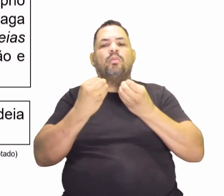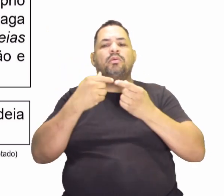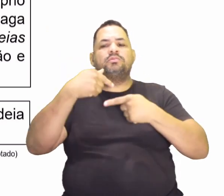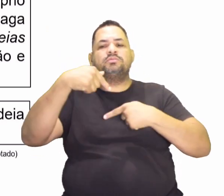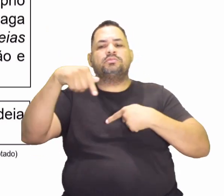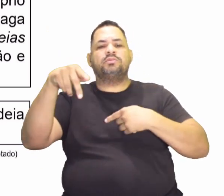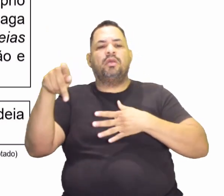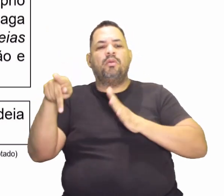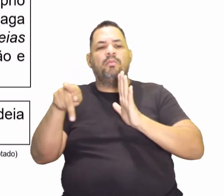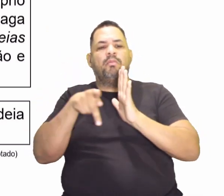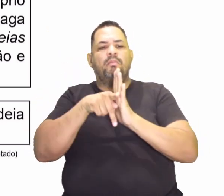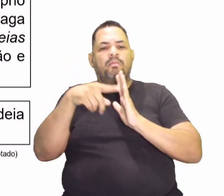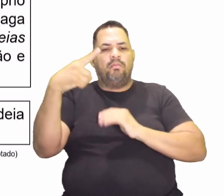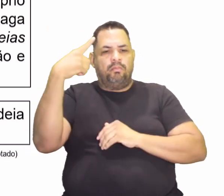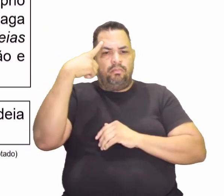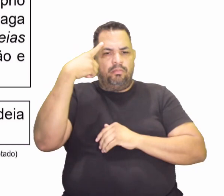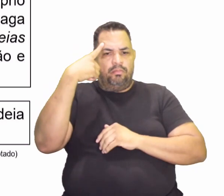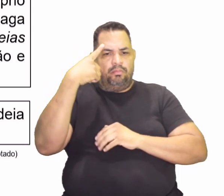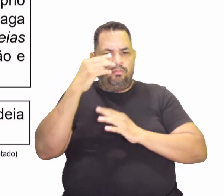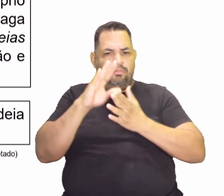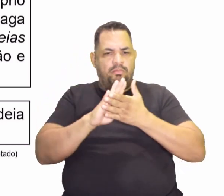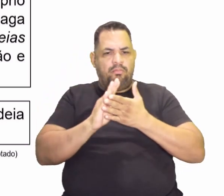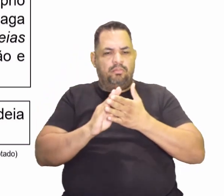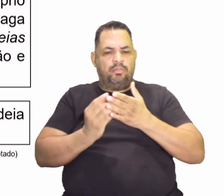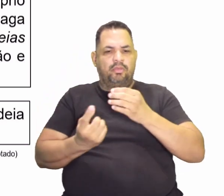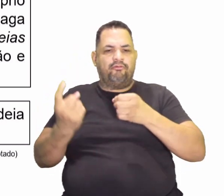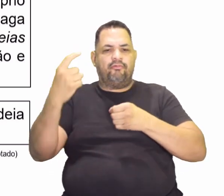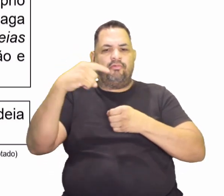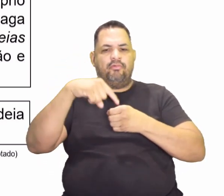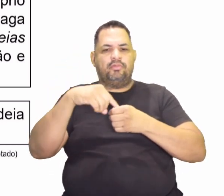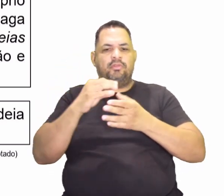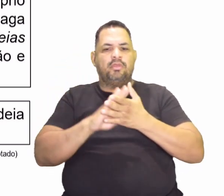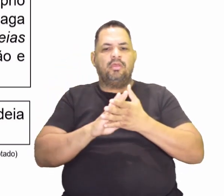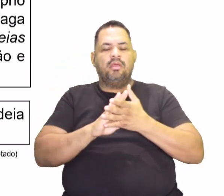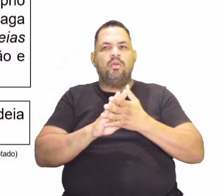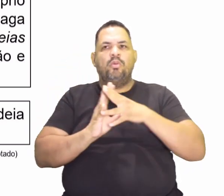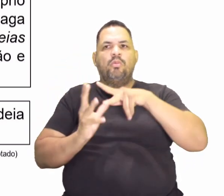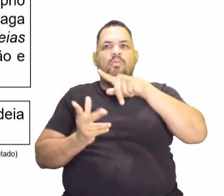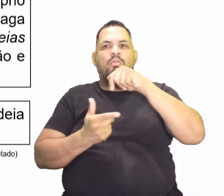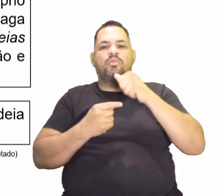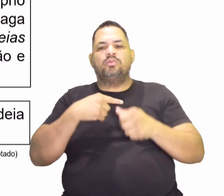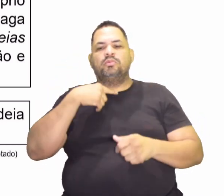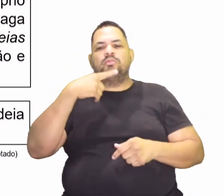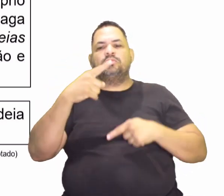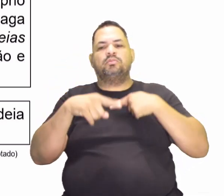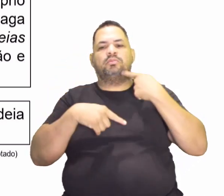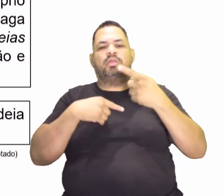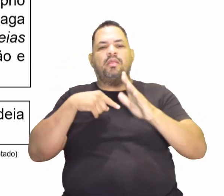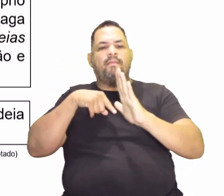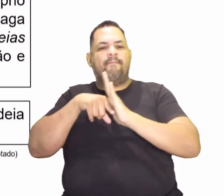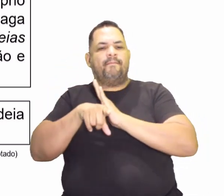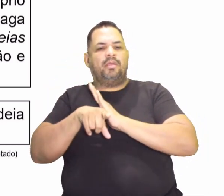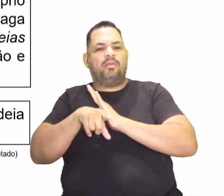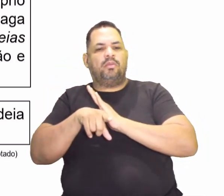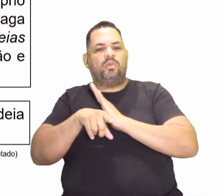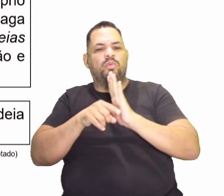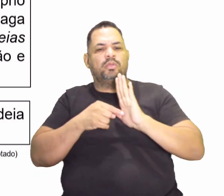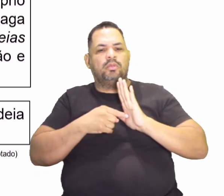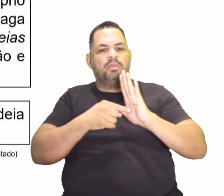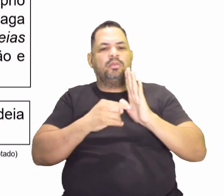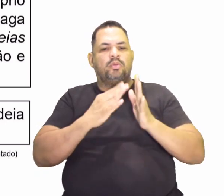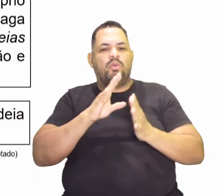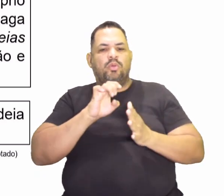próprio pensamento e recuperar o mundo do qual havia duvidado. Ele indaga se, além da evidência do